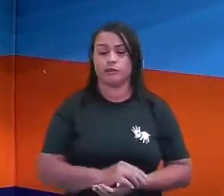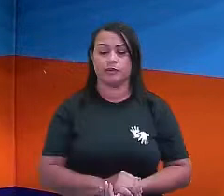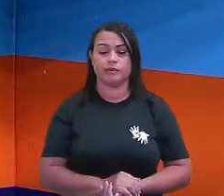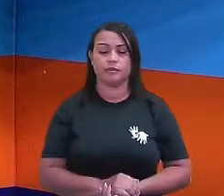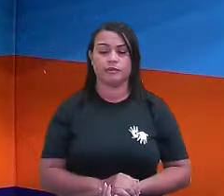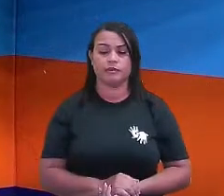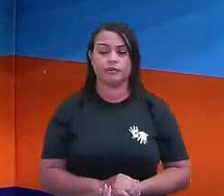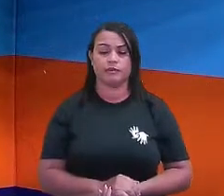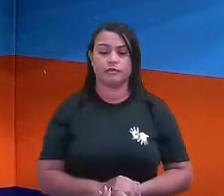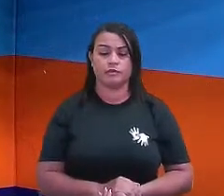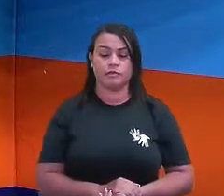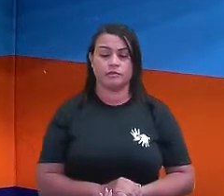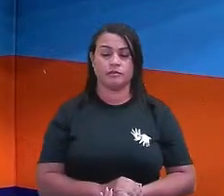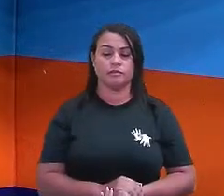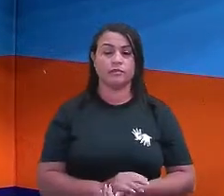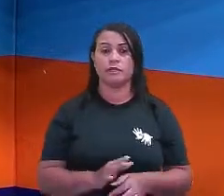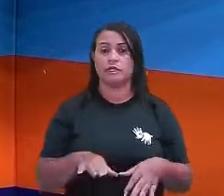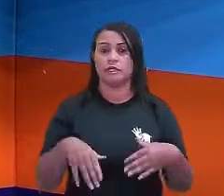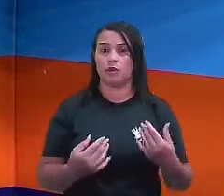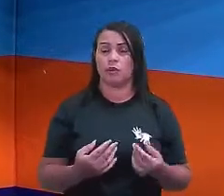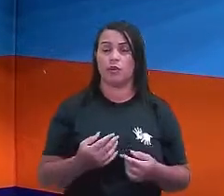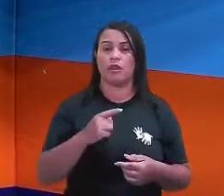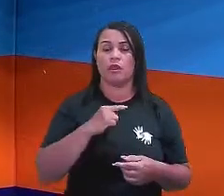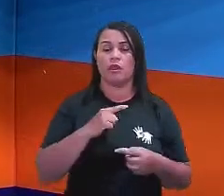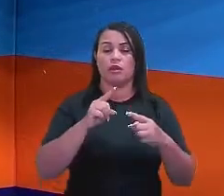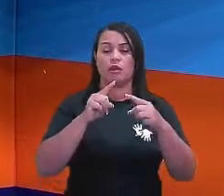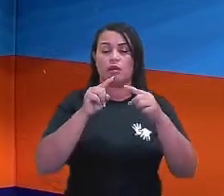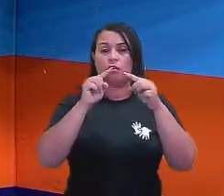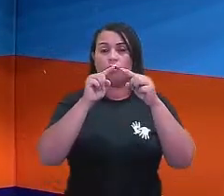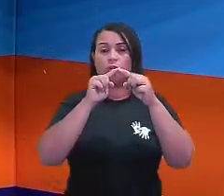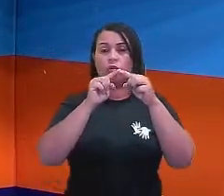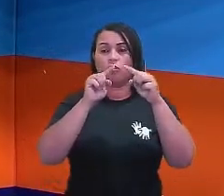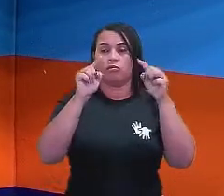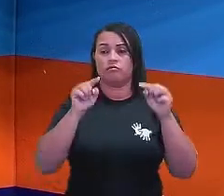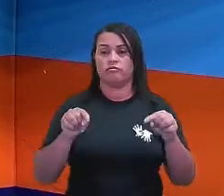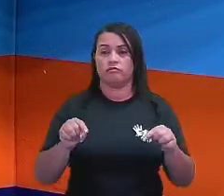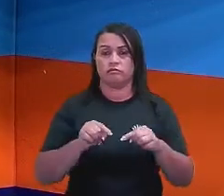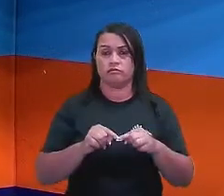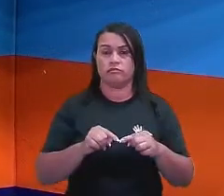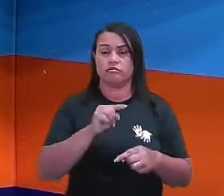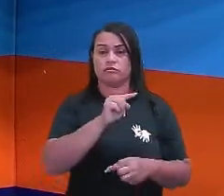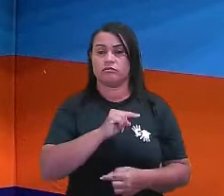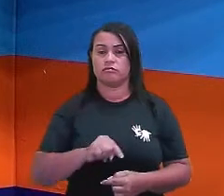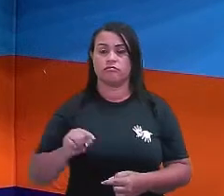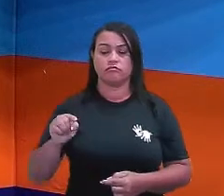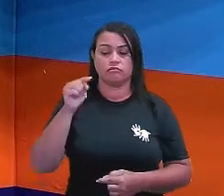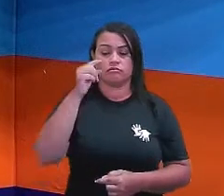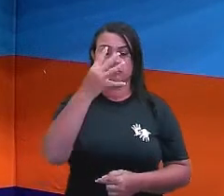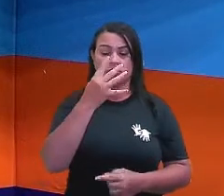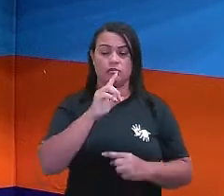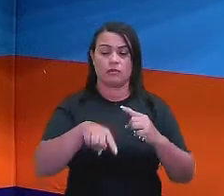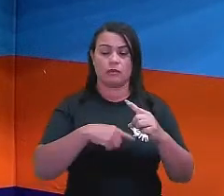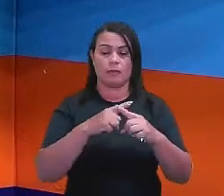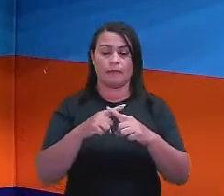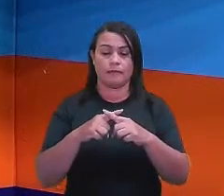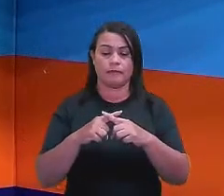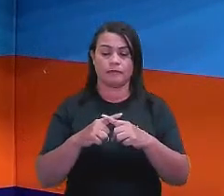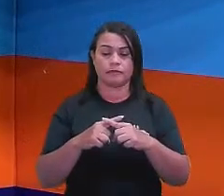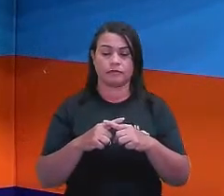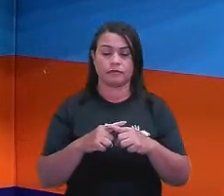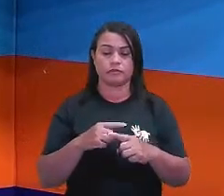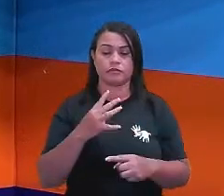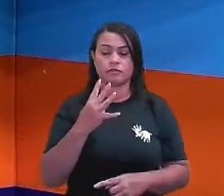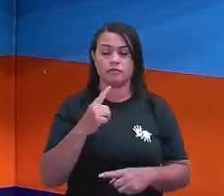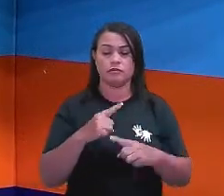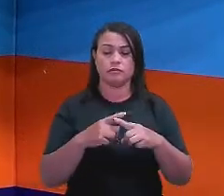produto. Beleza? Então, 4 lados, eu vou multiplicar o valor do lado, ao valor do lado. 4 vezes